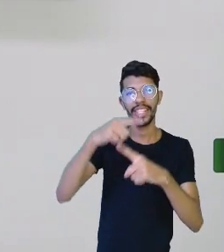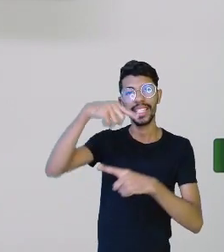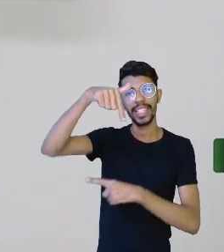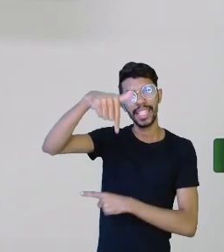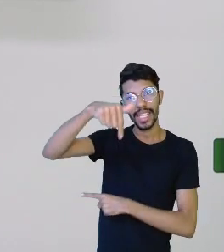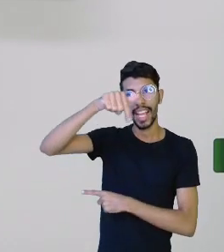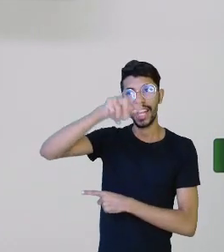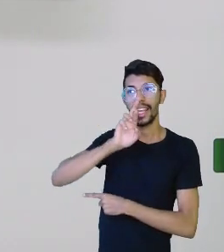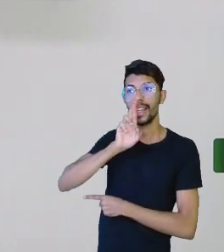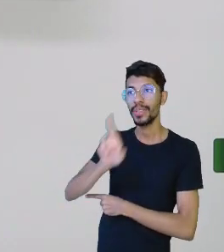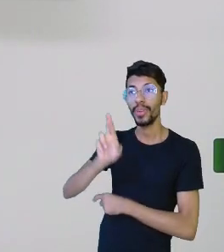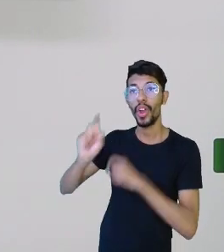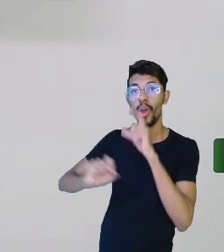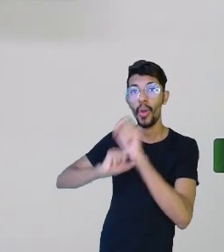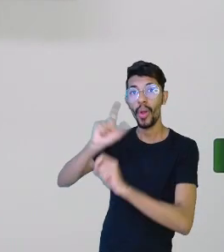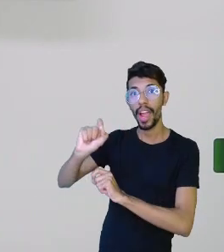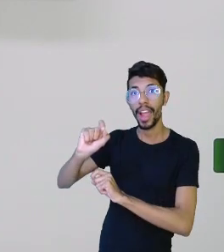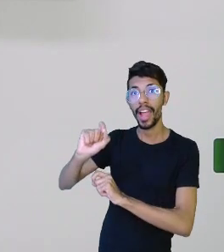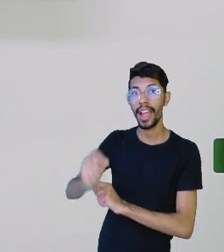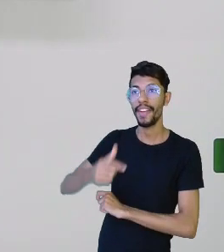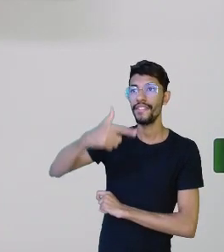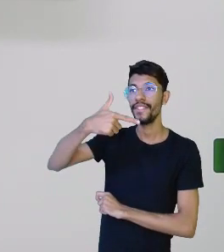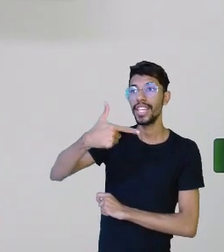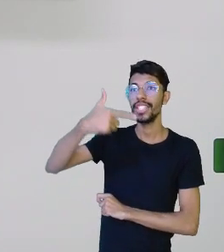vezes 7 é igual a quanto?